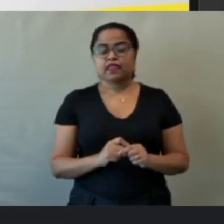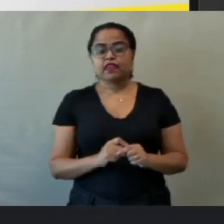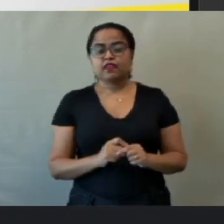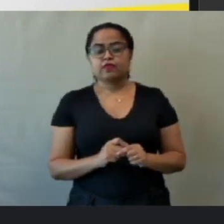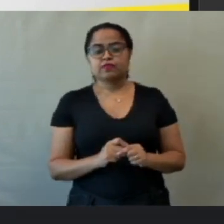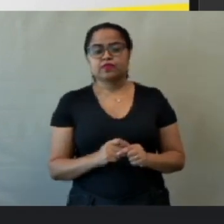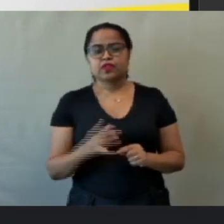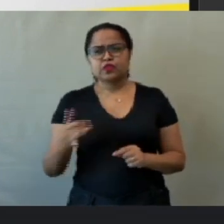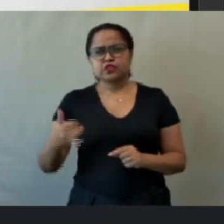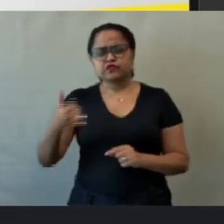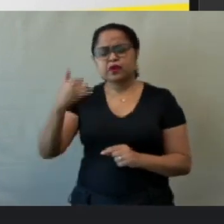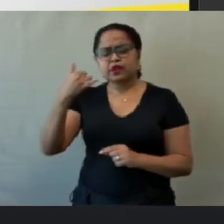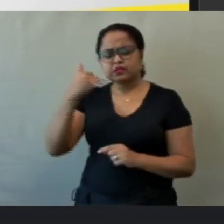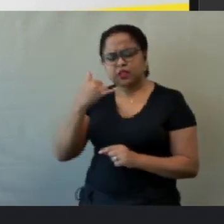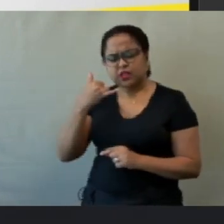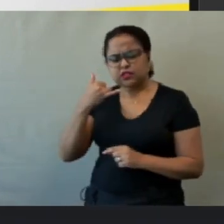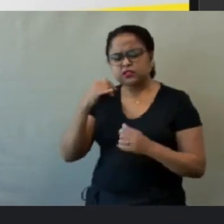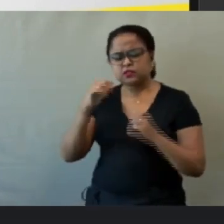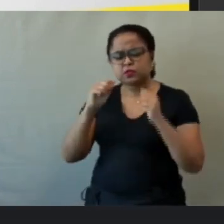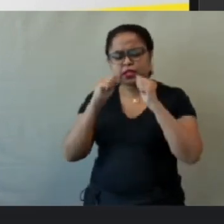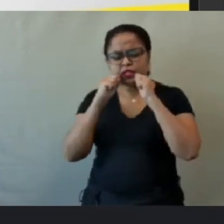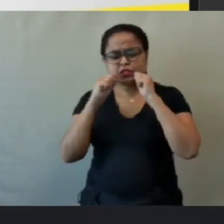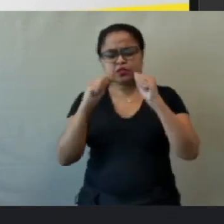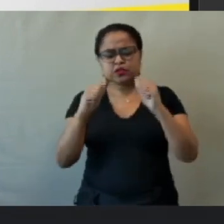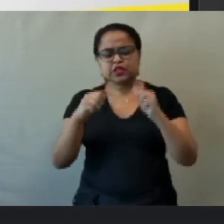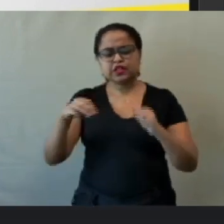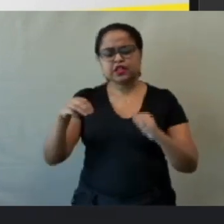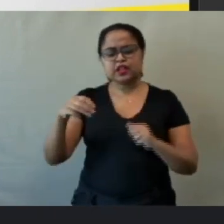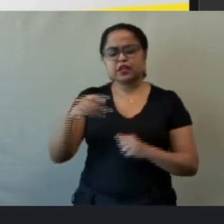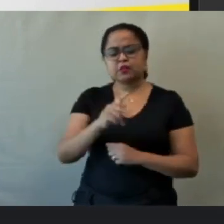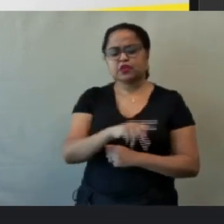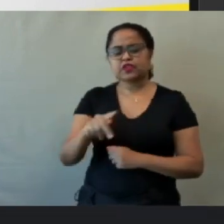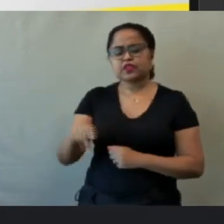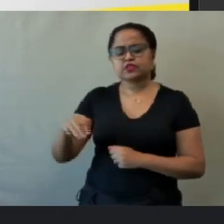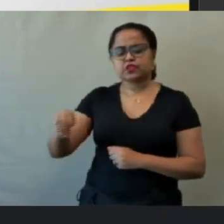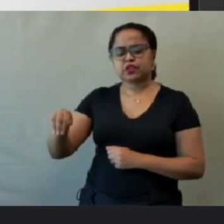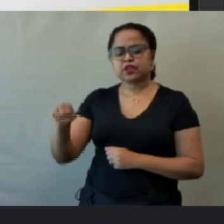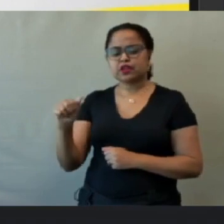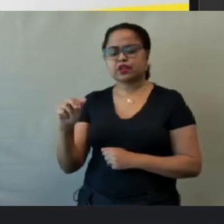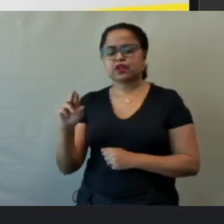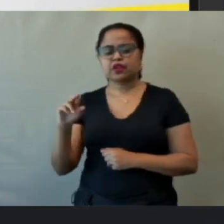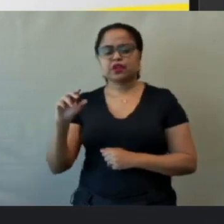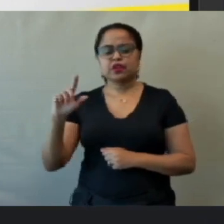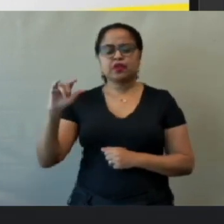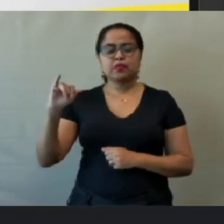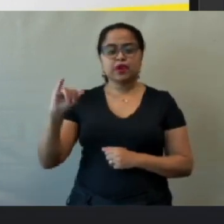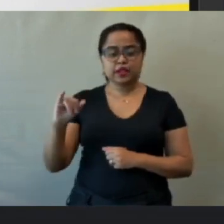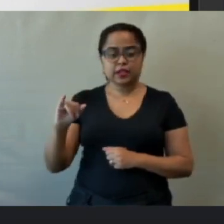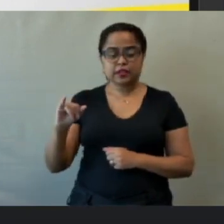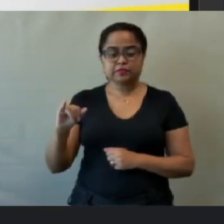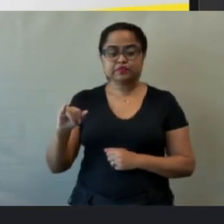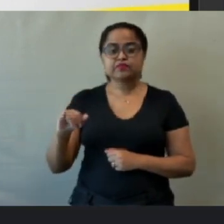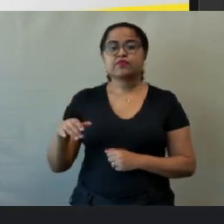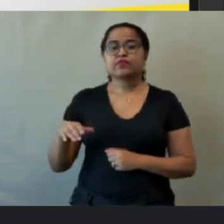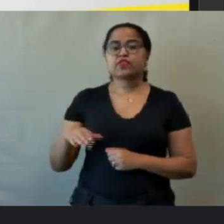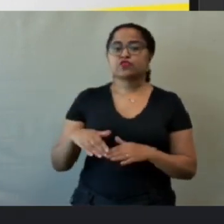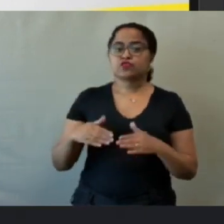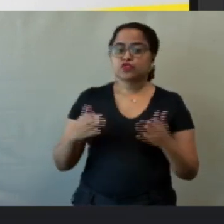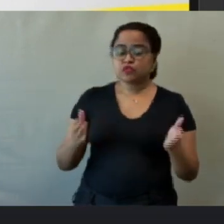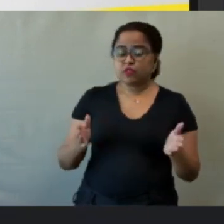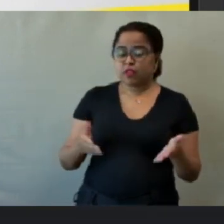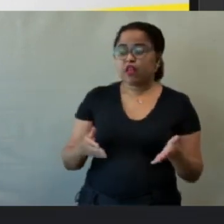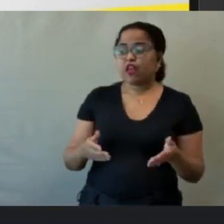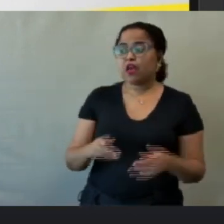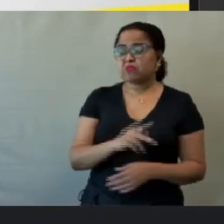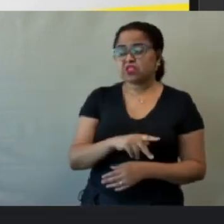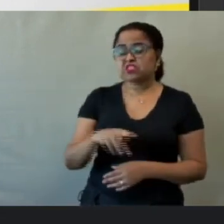com a assessoria da professora Marli, né, tá para a gente fechar uma agenda, já que a professora Marli é a presidente da Comissão de Educação, para que a gente